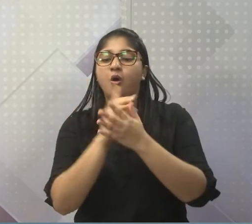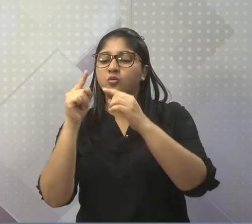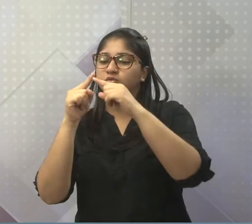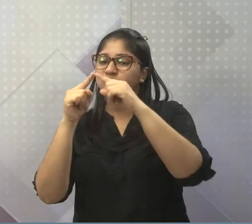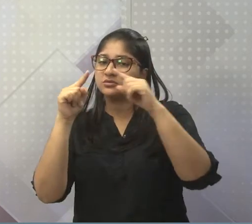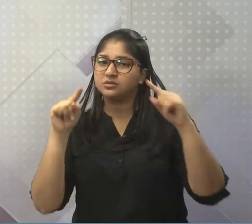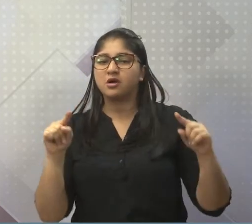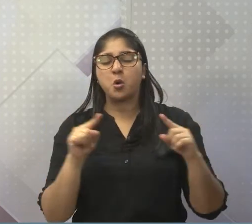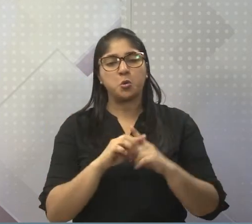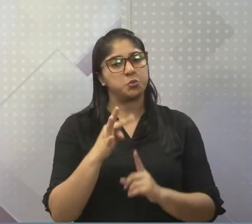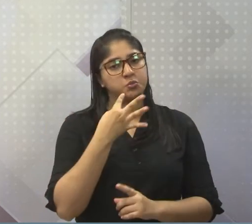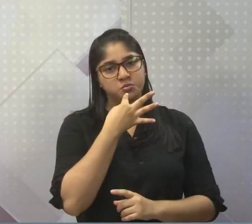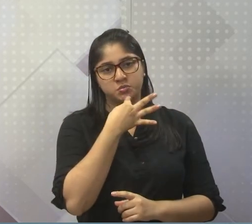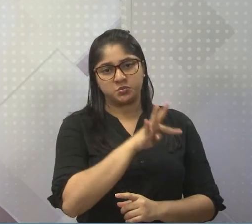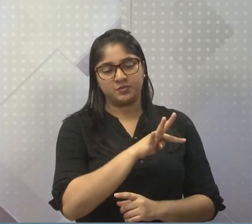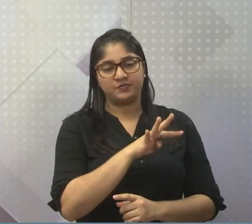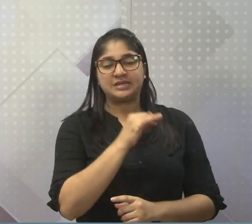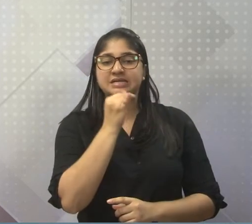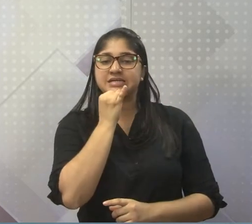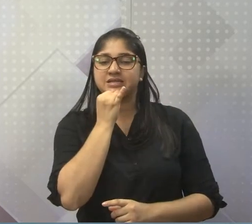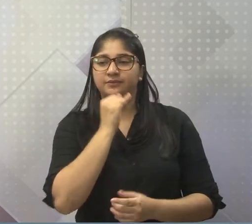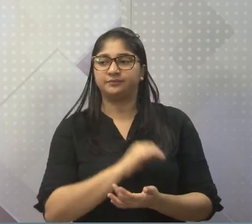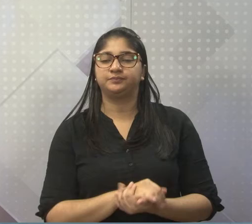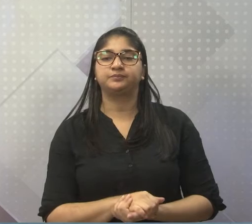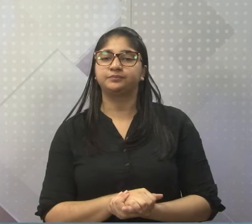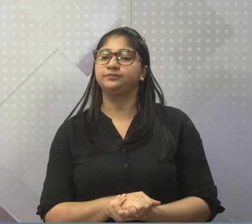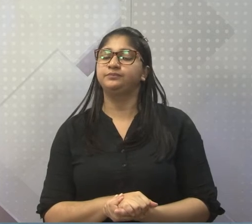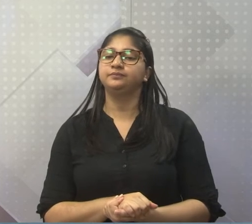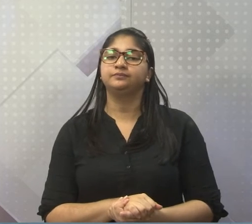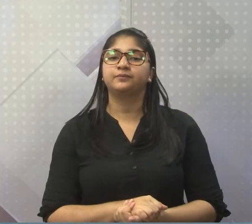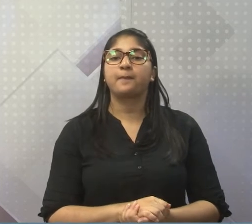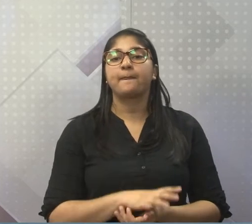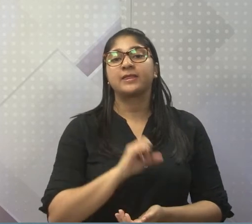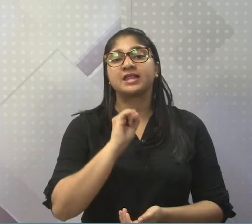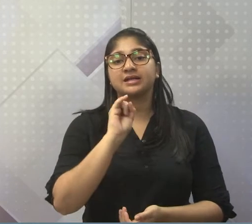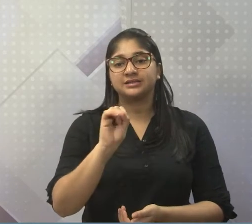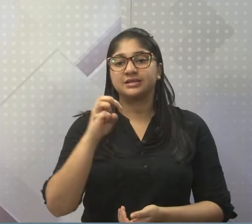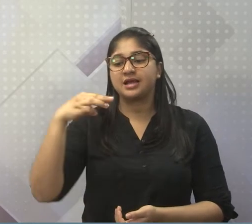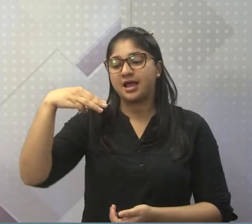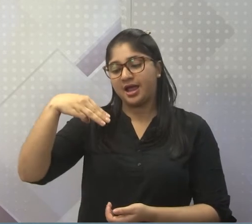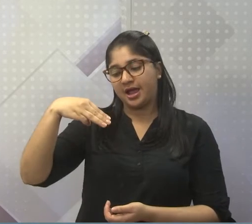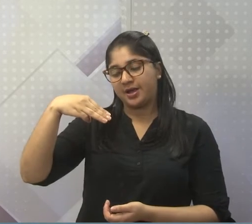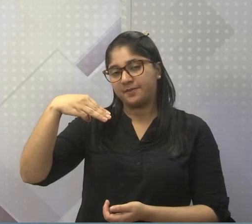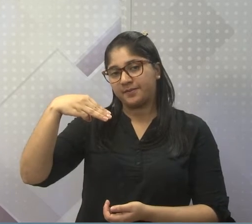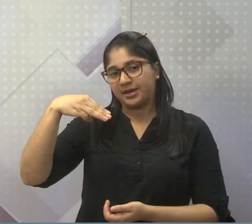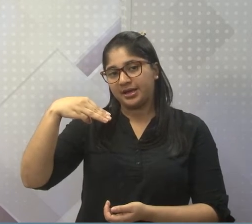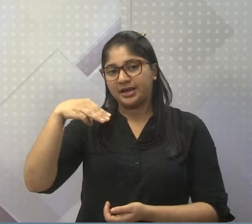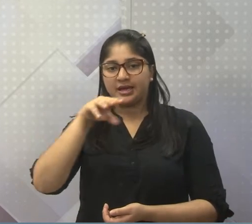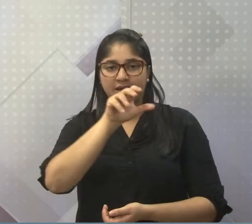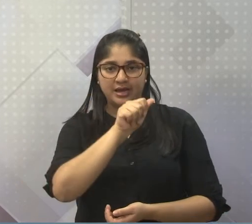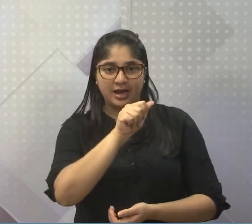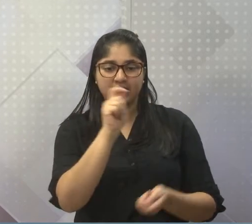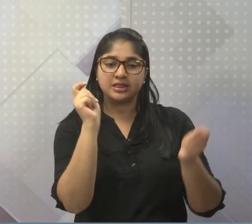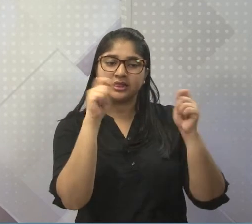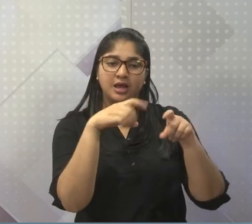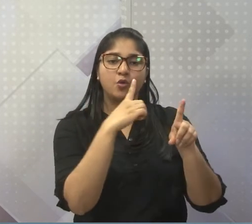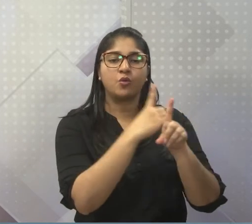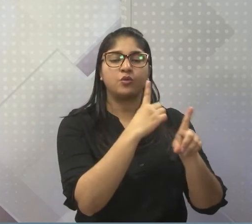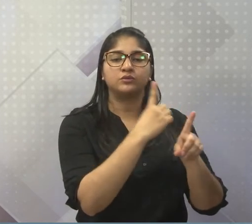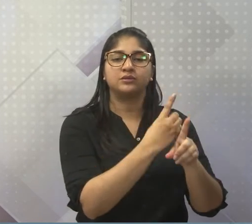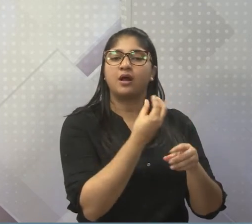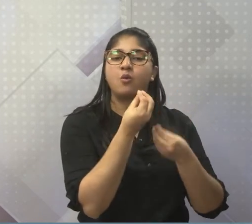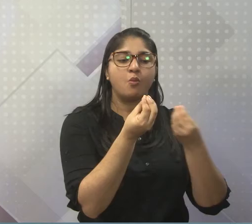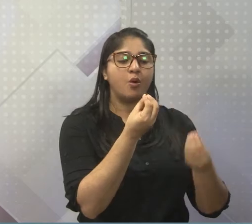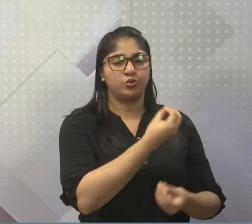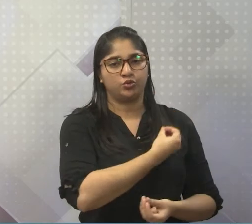conheça. Se ele me dá, por exemplo, o M e o A, eu posso calcular o C. Se ele me